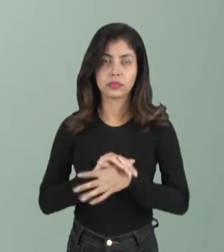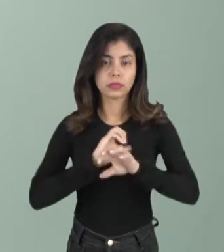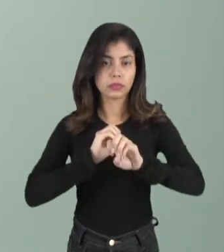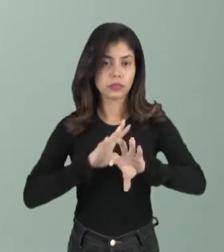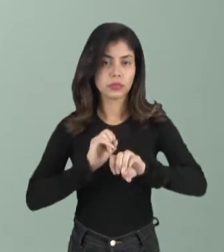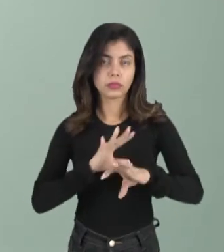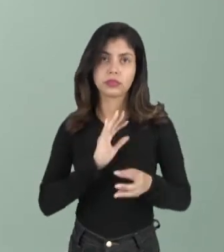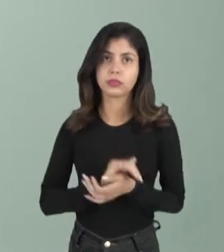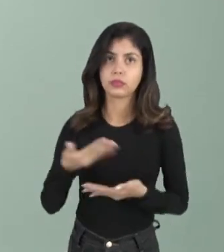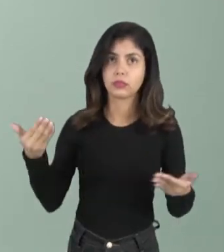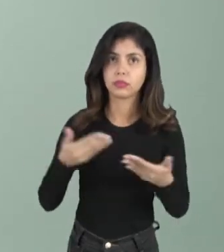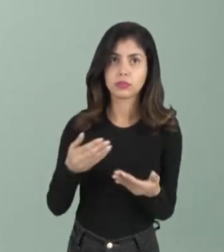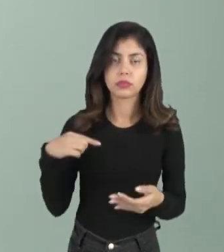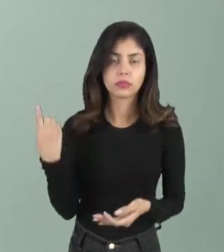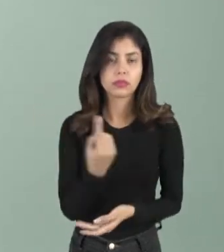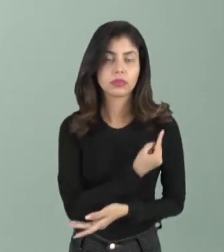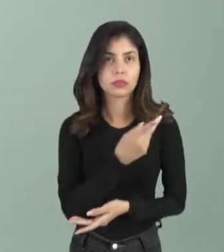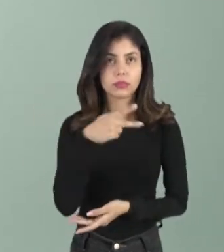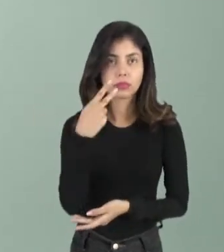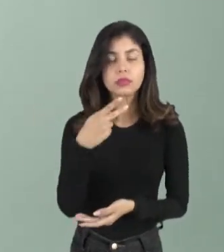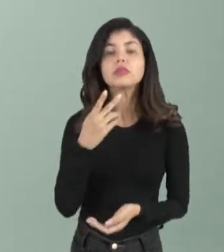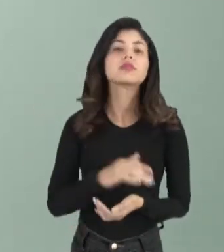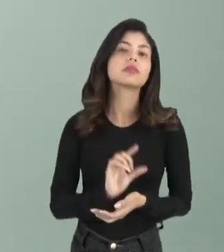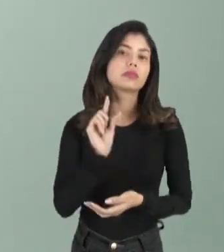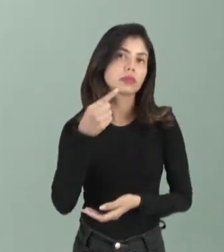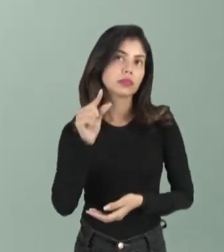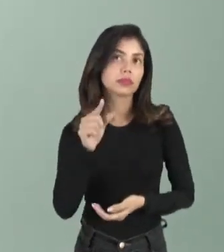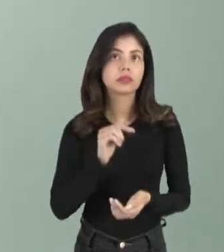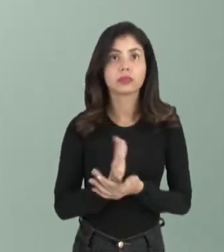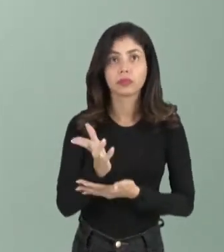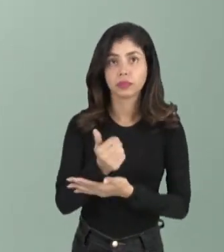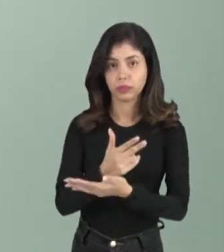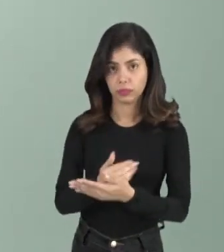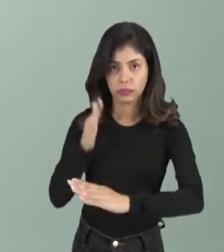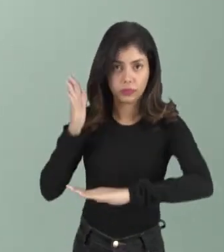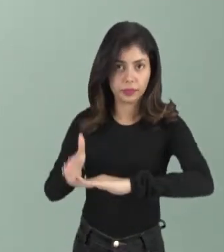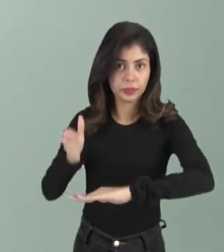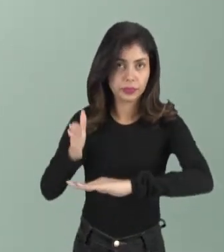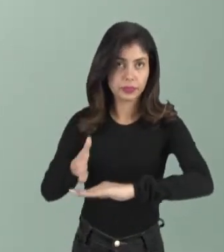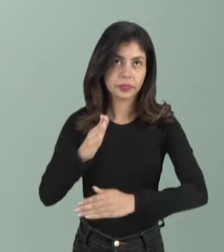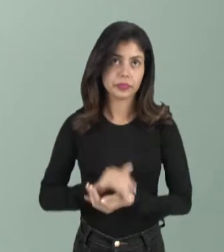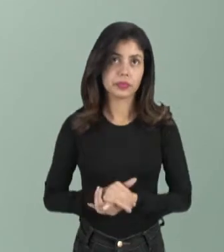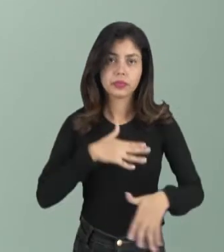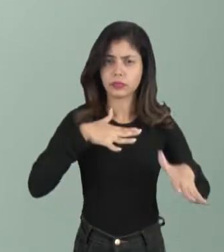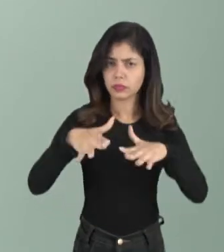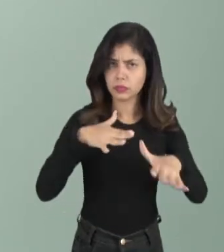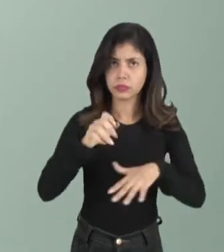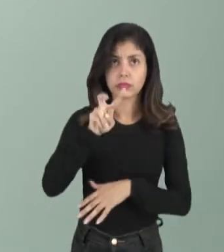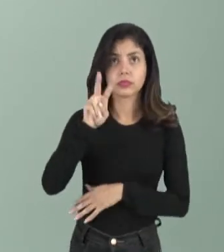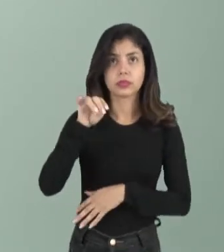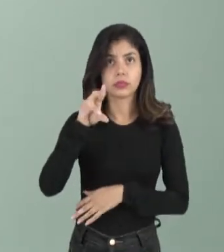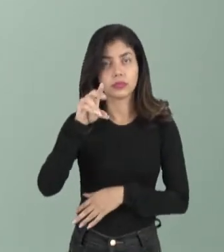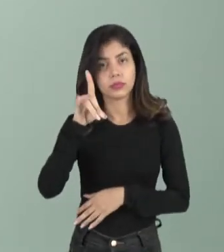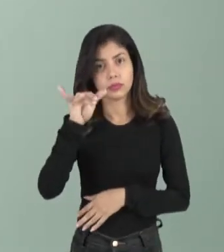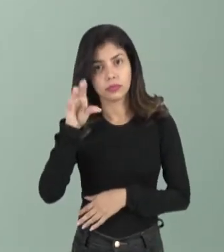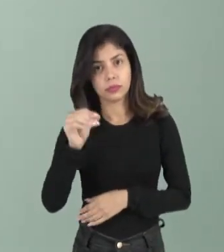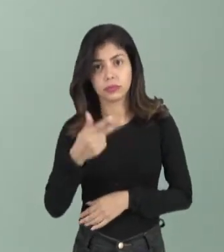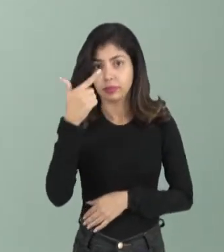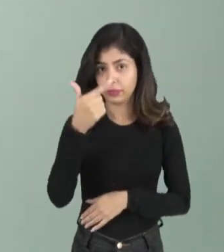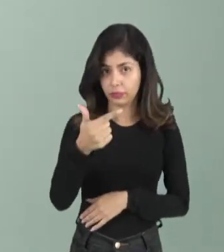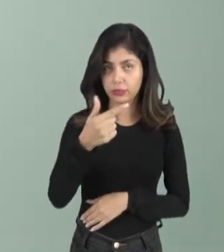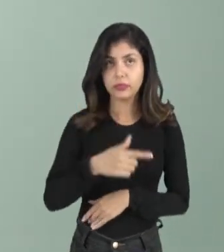ensino E hoje nós vamos falar um pouco sobre a arte moderna movimentos de Vanguarda